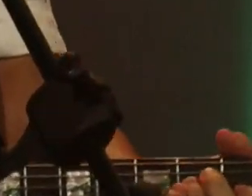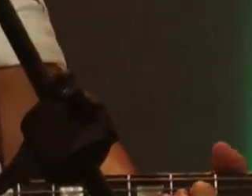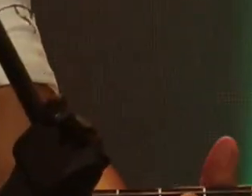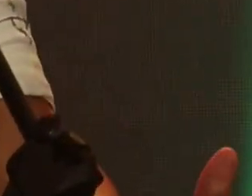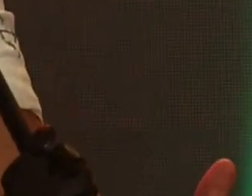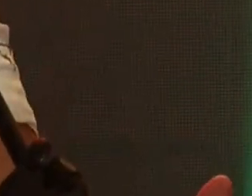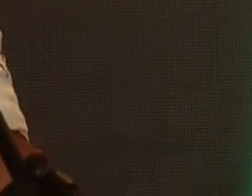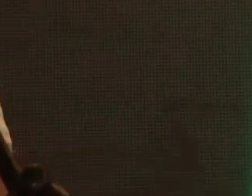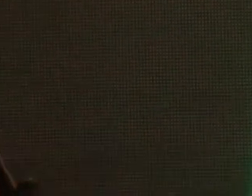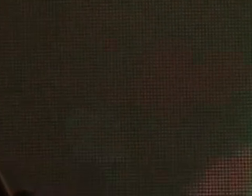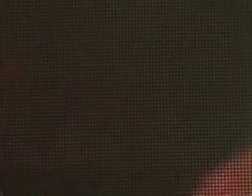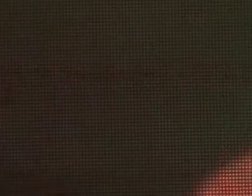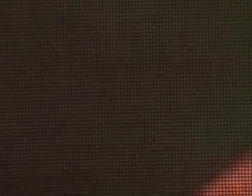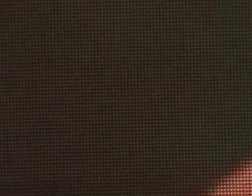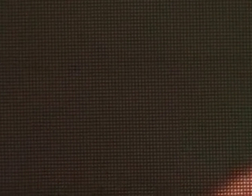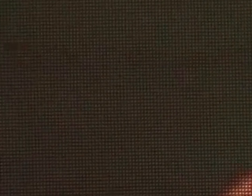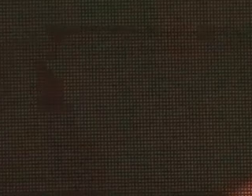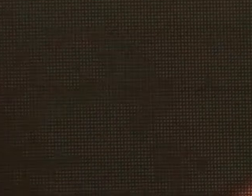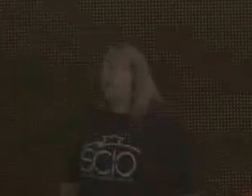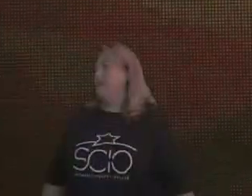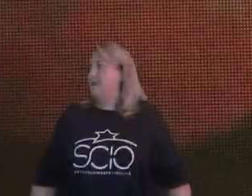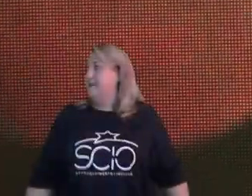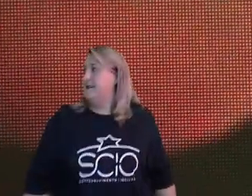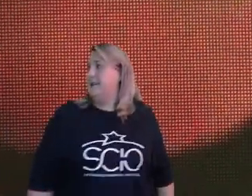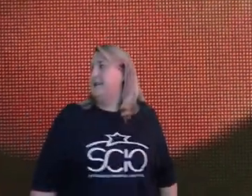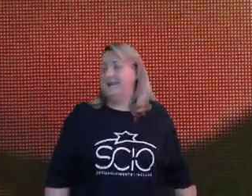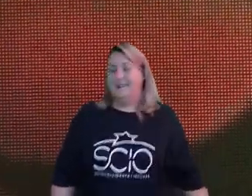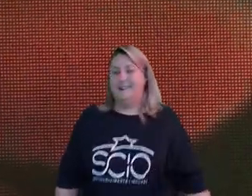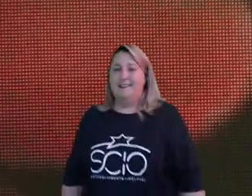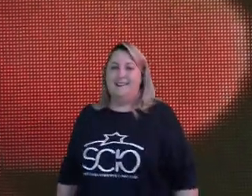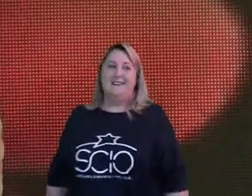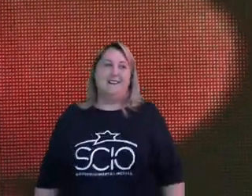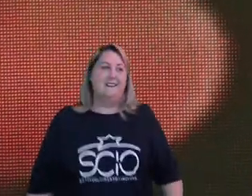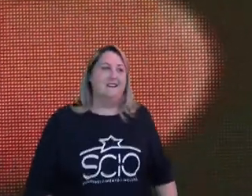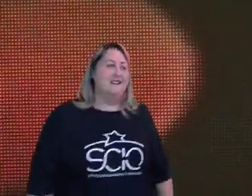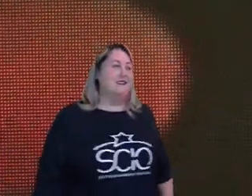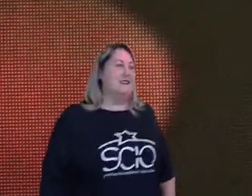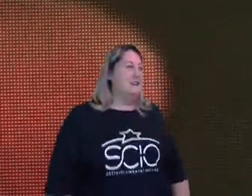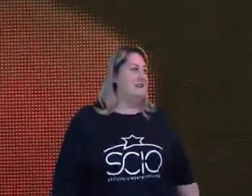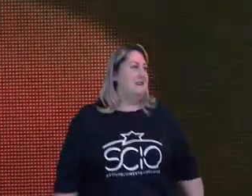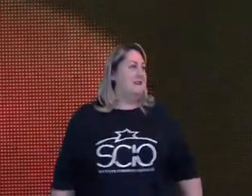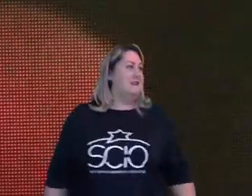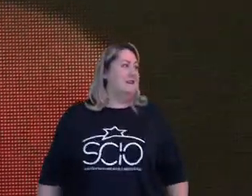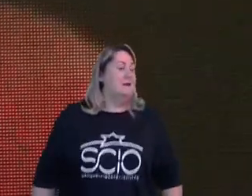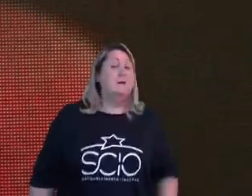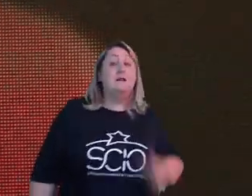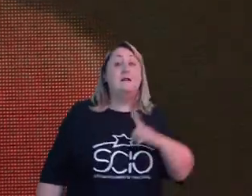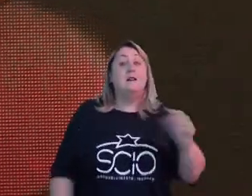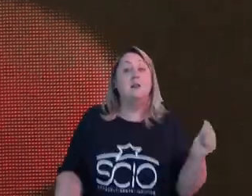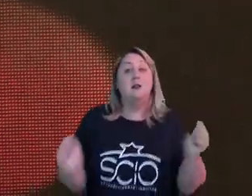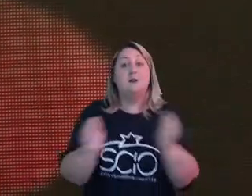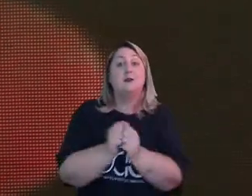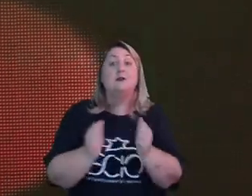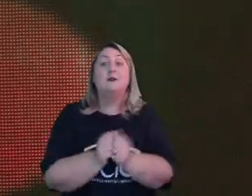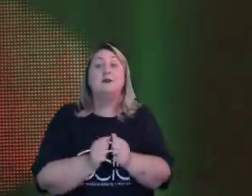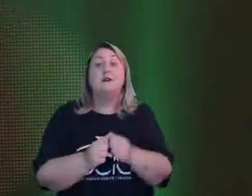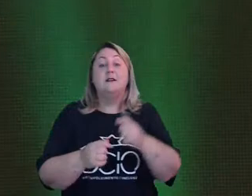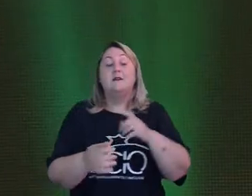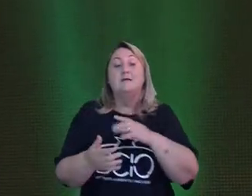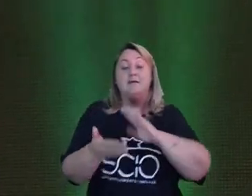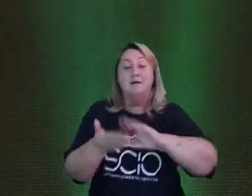Citrosuco é demais. E essa galera que está participando com a gente nesse